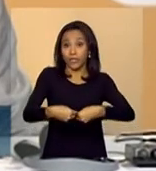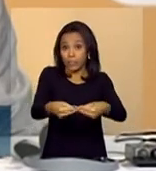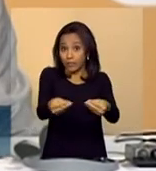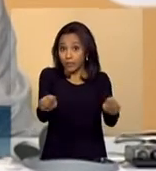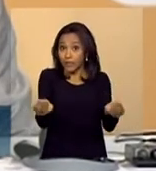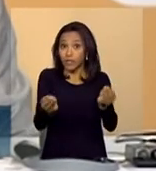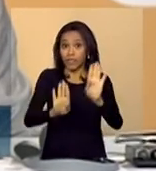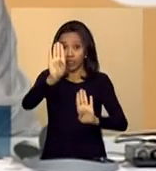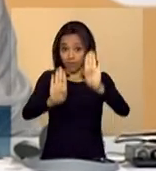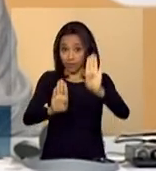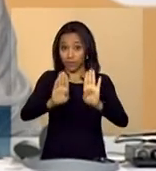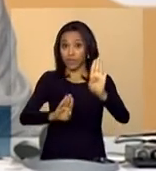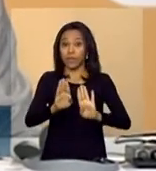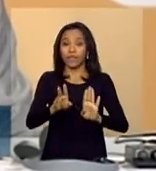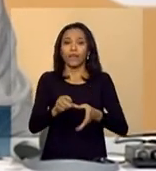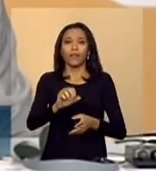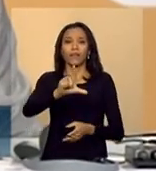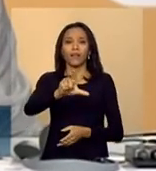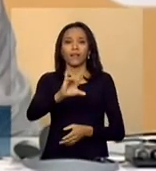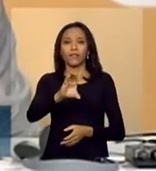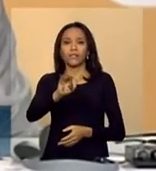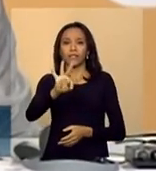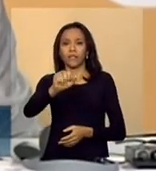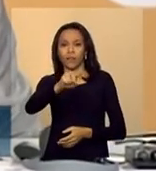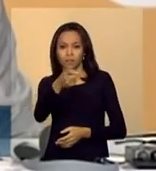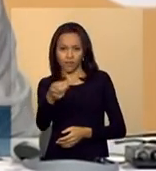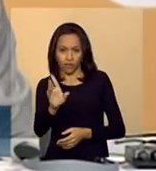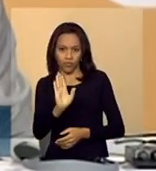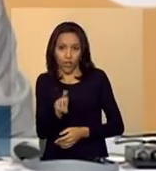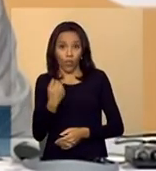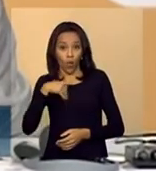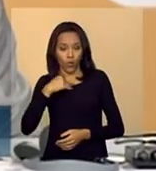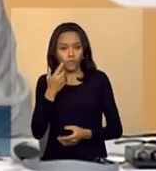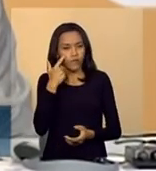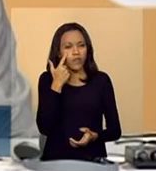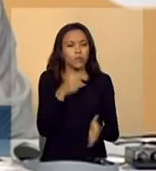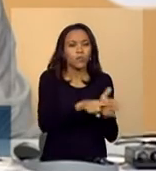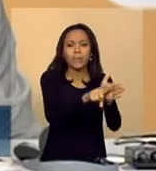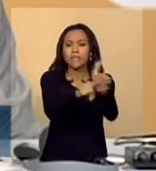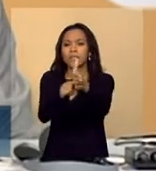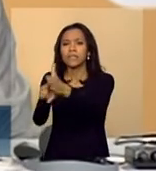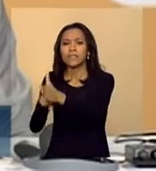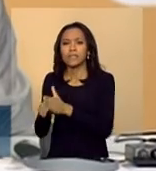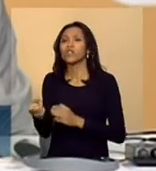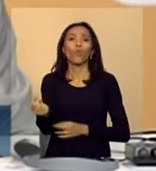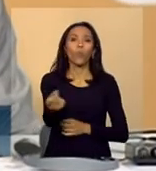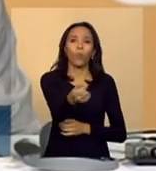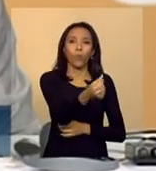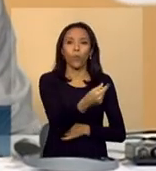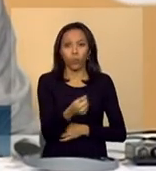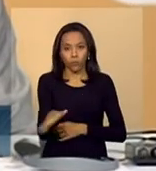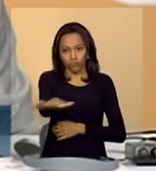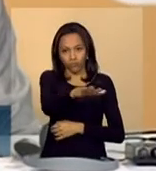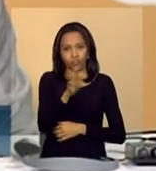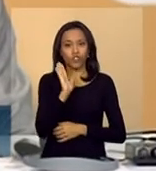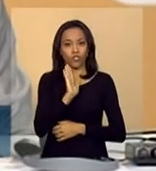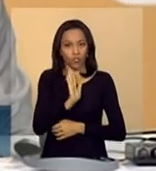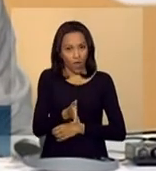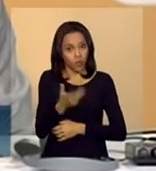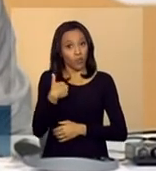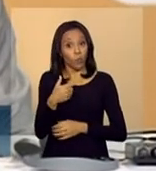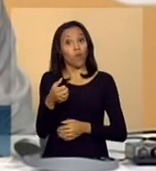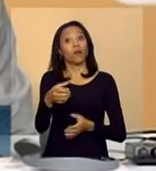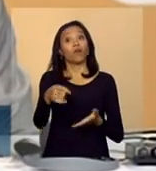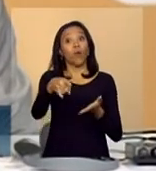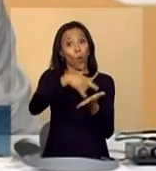em sendo feita pela Telebrás, nós fizemos um levantamento geral de preços no mercado. Quer dizer, então, contratamos com